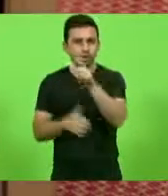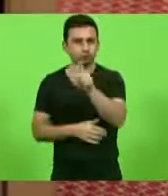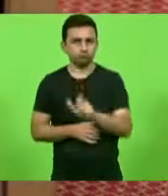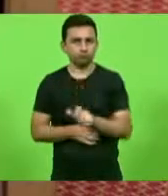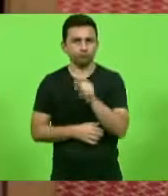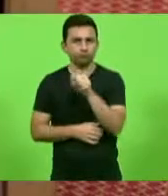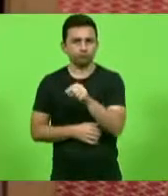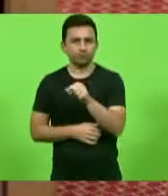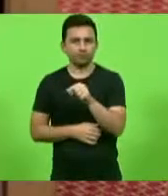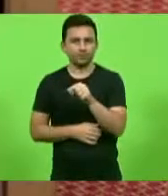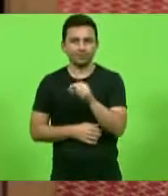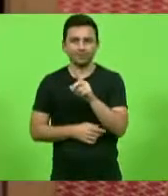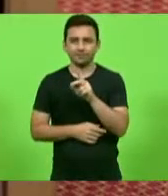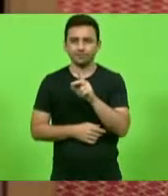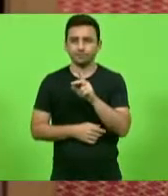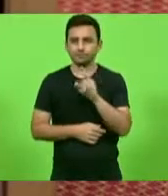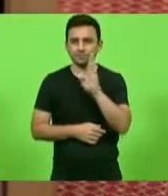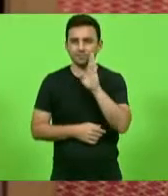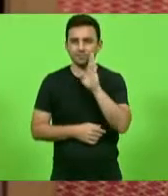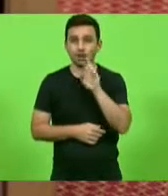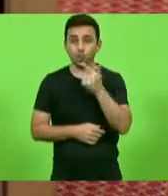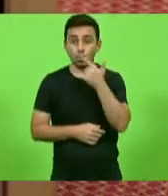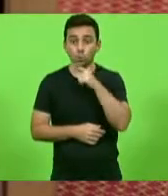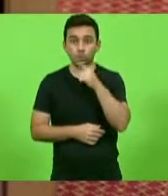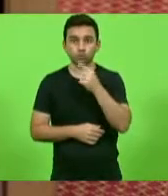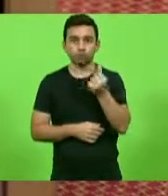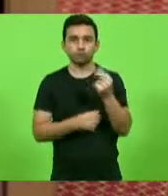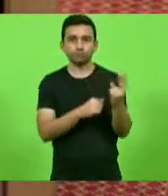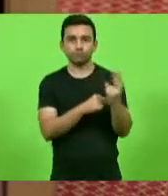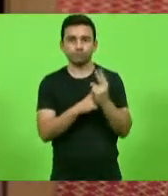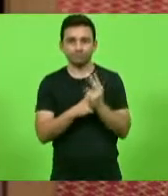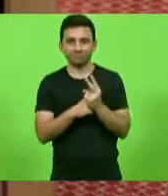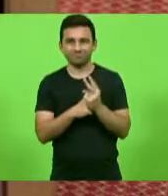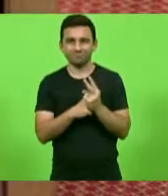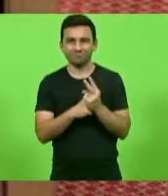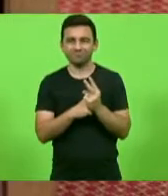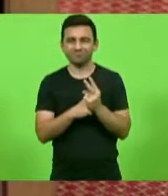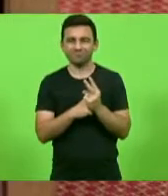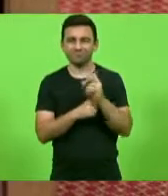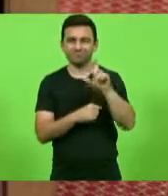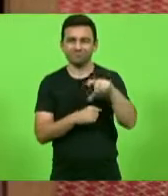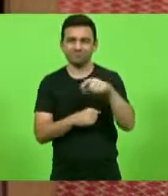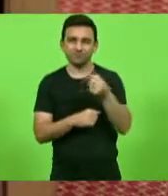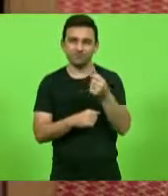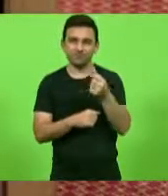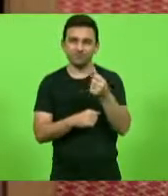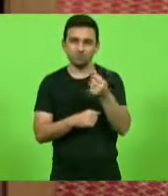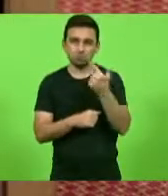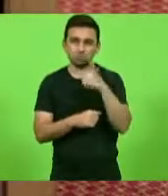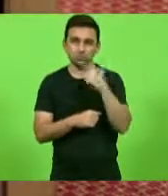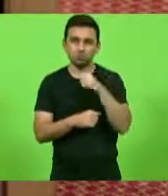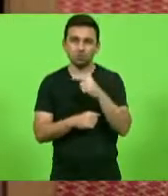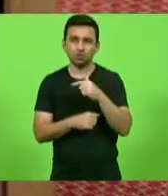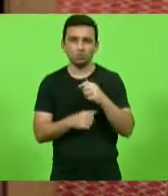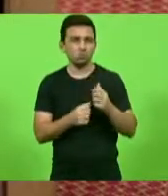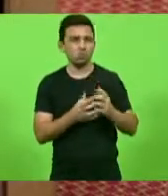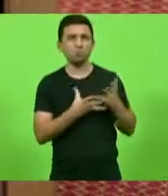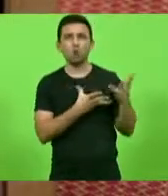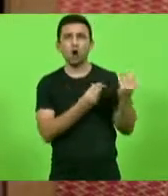Berlanda, que conseguiu crédito junto ao Badesc. De muitos que eu vi encaminhar um.